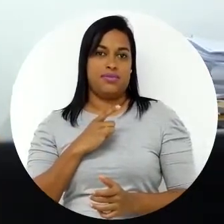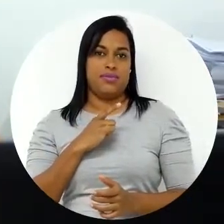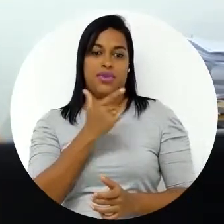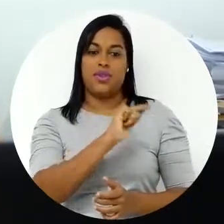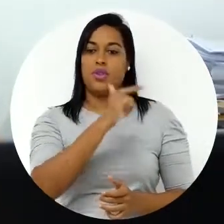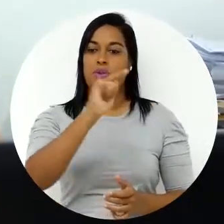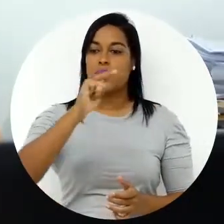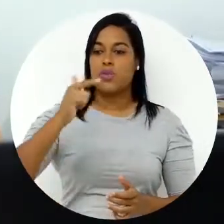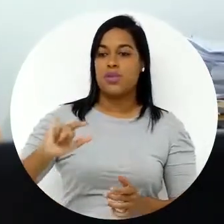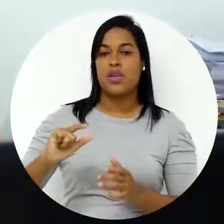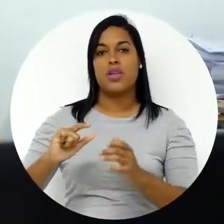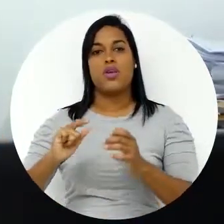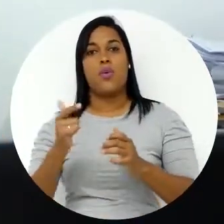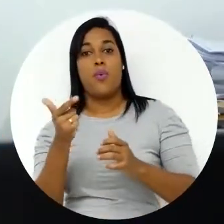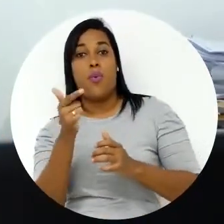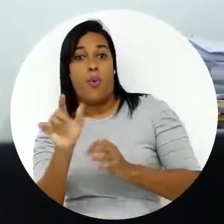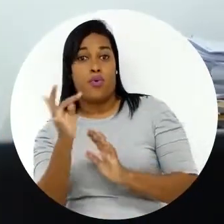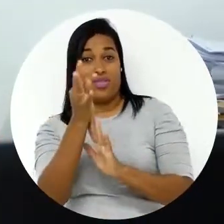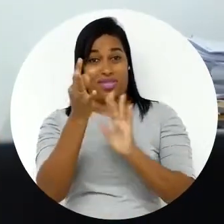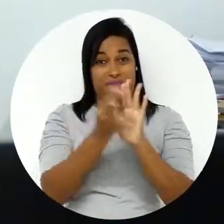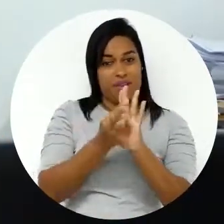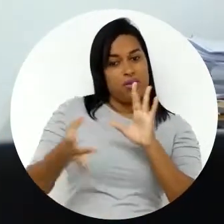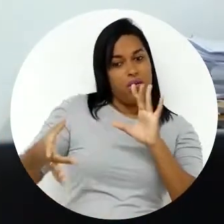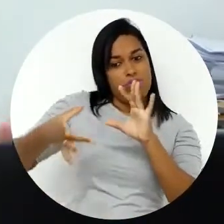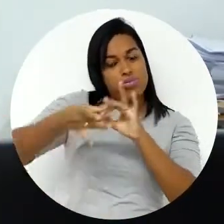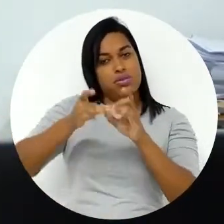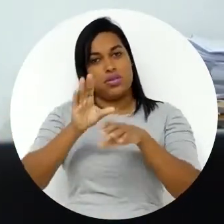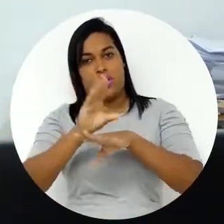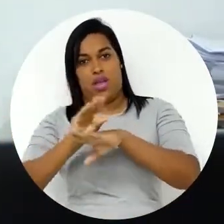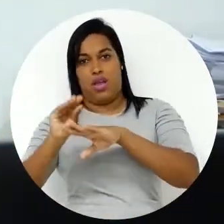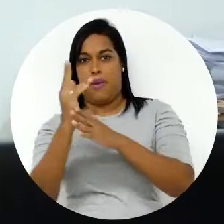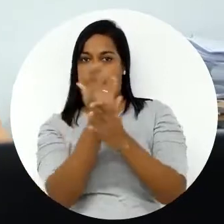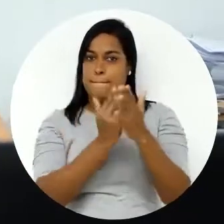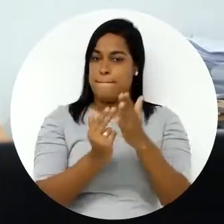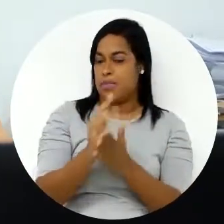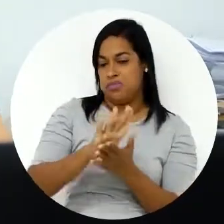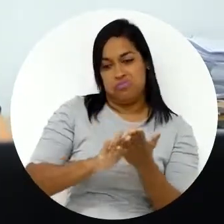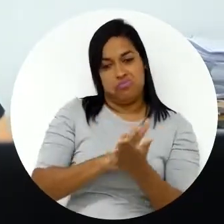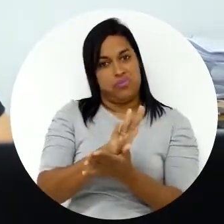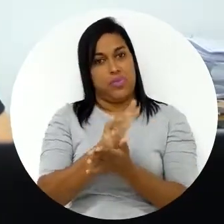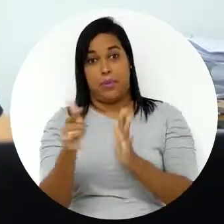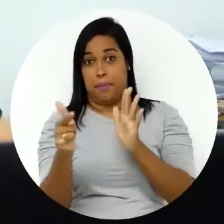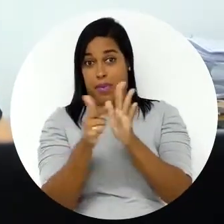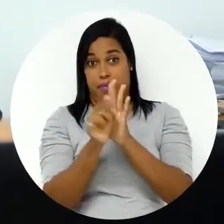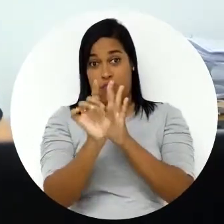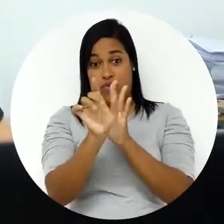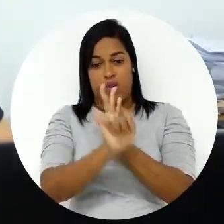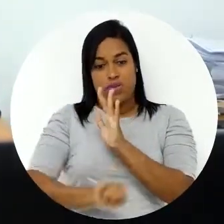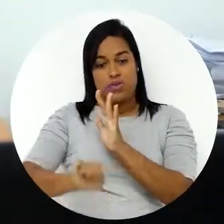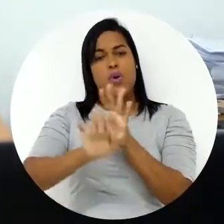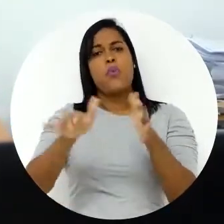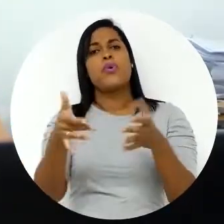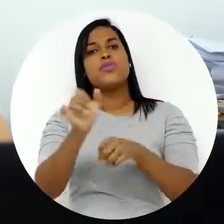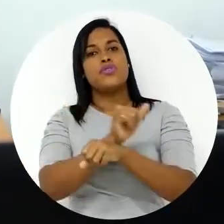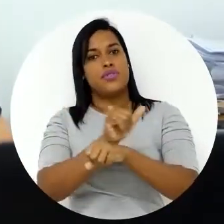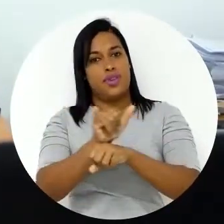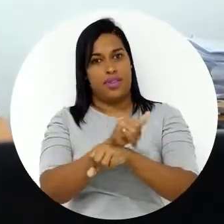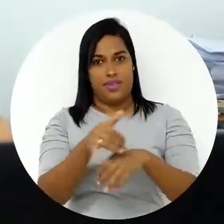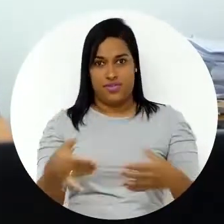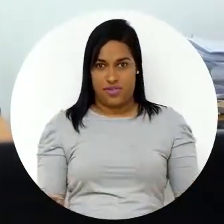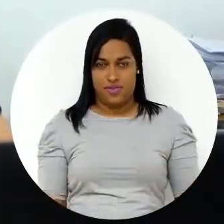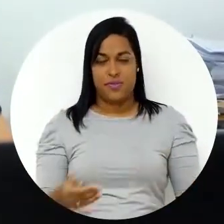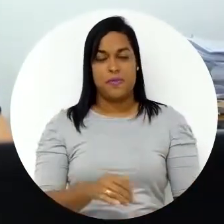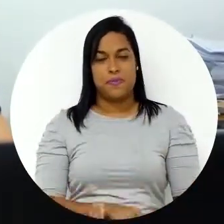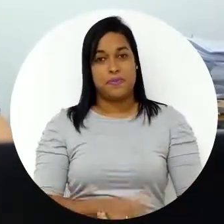tem esses outros recursos que a gente chama de hipertexto. Nós não podemos ligar a imagem, a vídeo, né? Um texto uma folha de papel. Então, que estratégias são